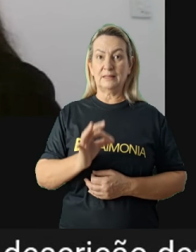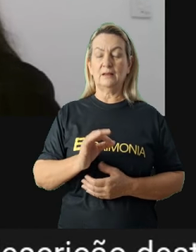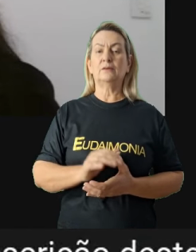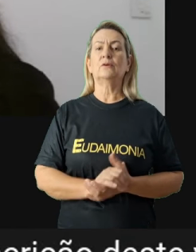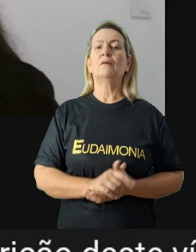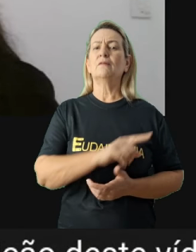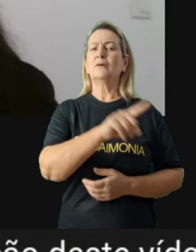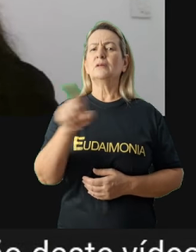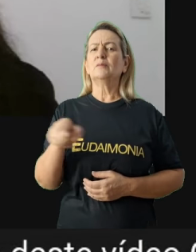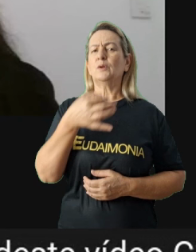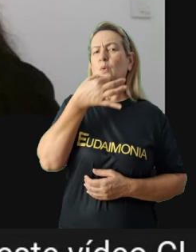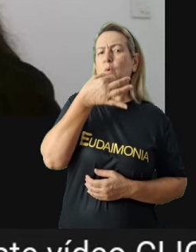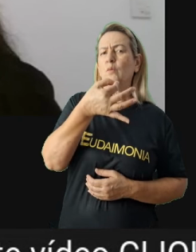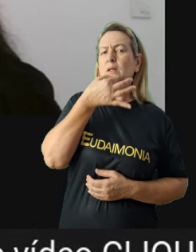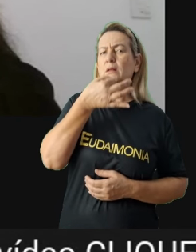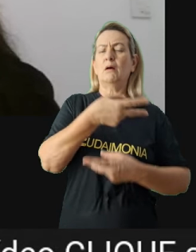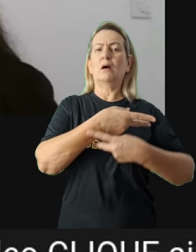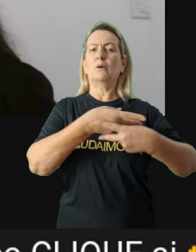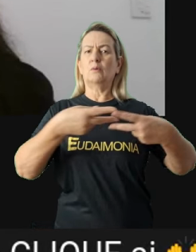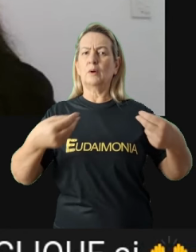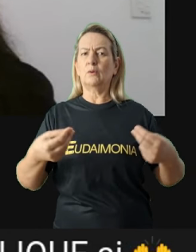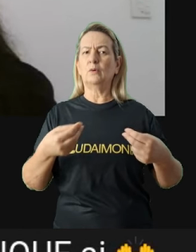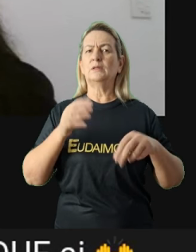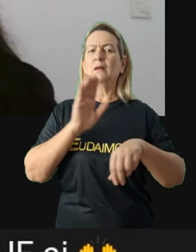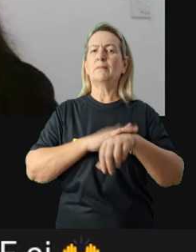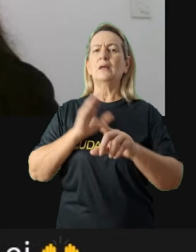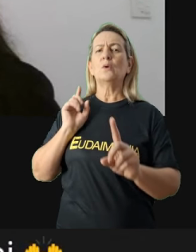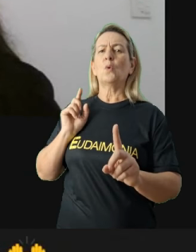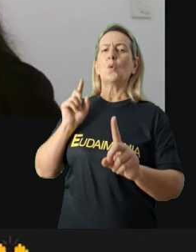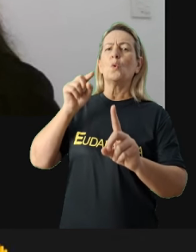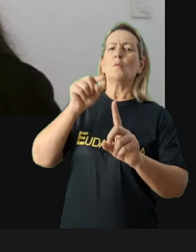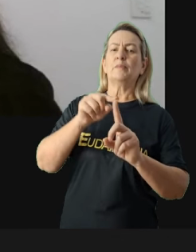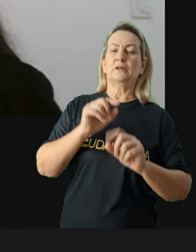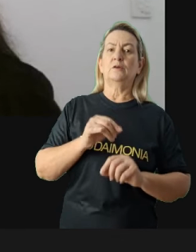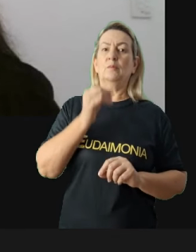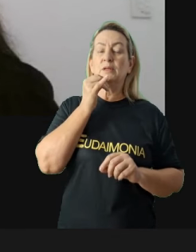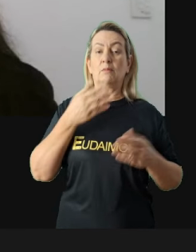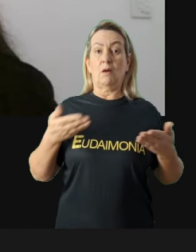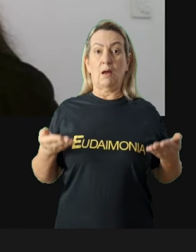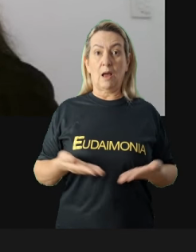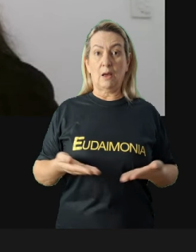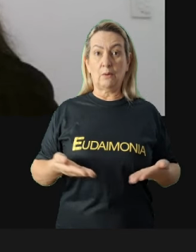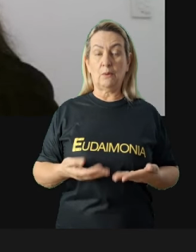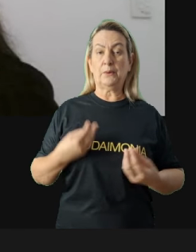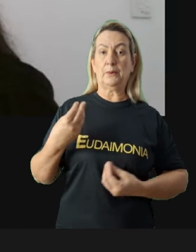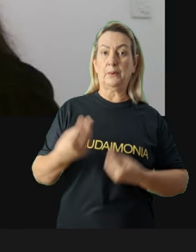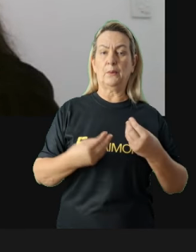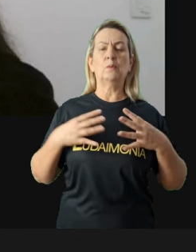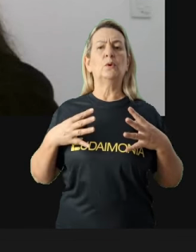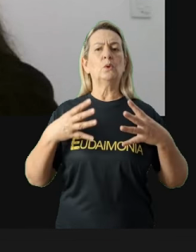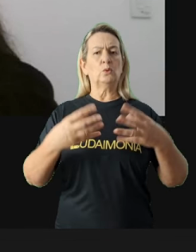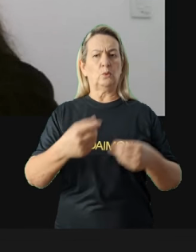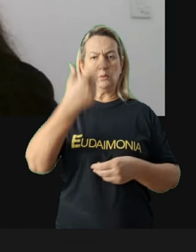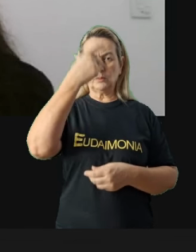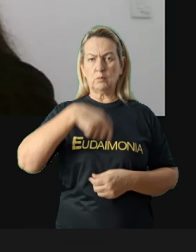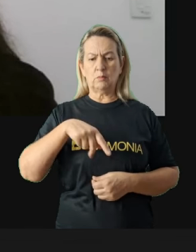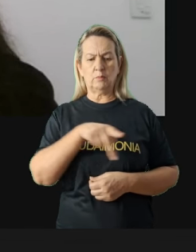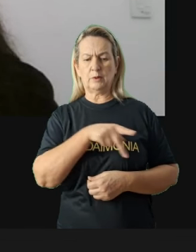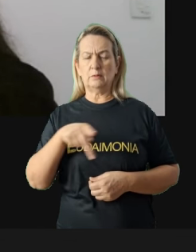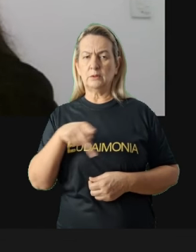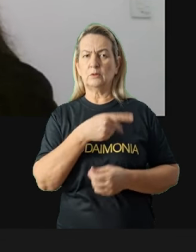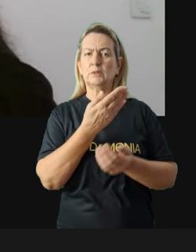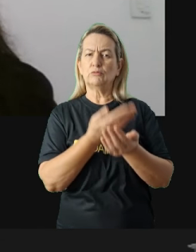me preparar, para poder conhecer. Agora, vocês teriam algum comentário para dizer assim, de forma um pouquinho mais objetiva, né? Como é que é agora?